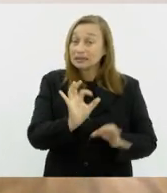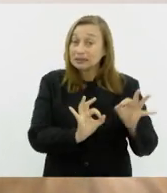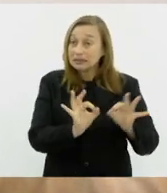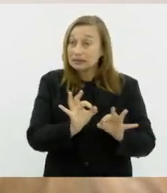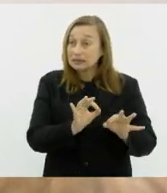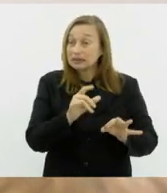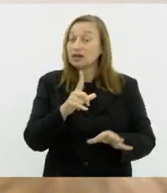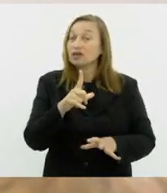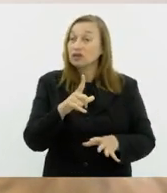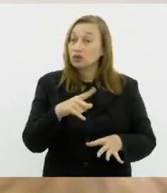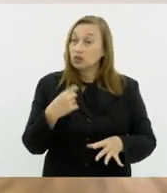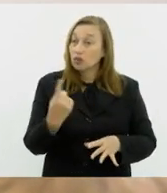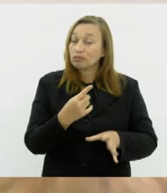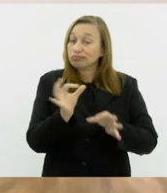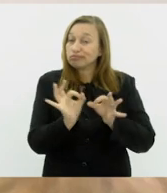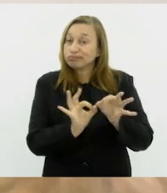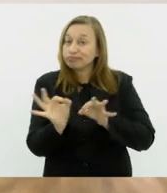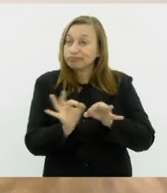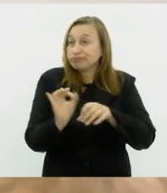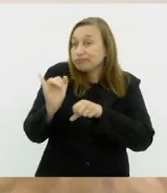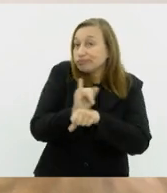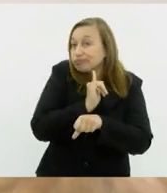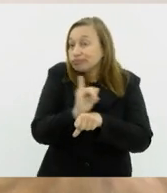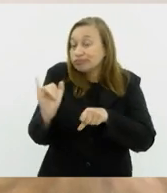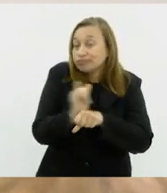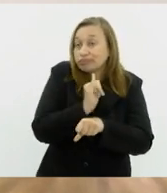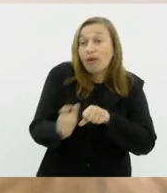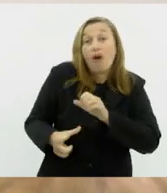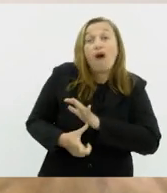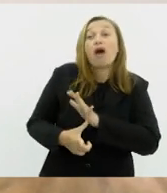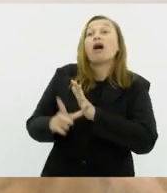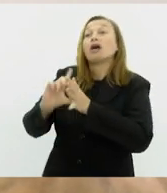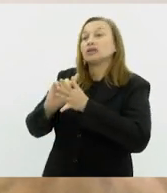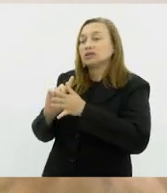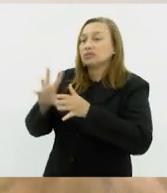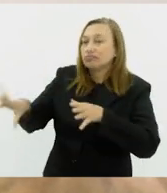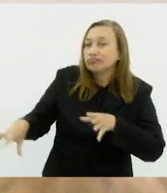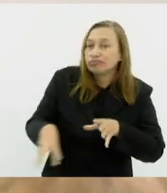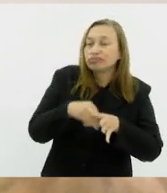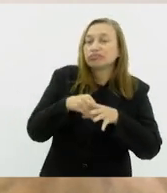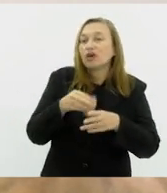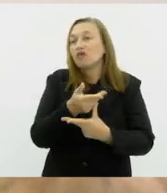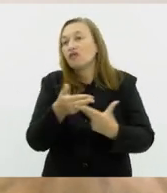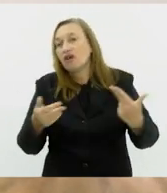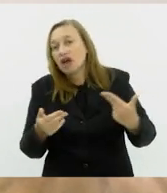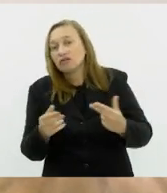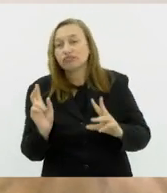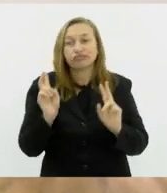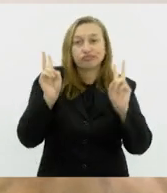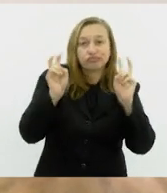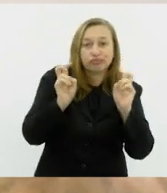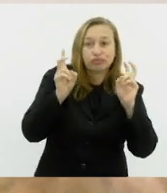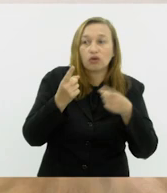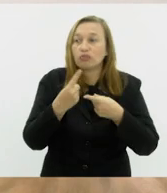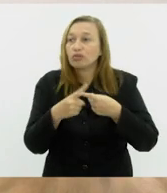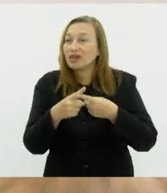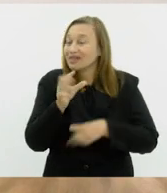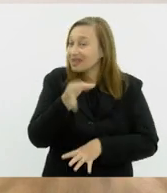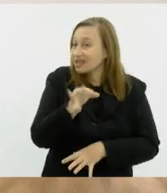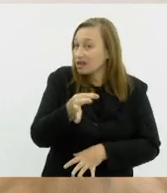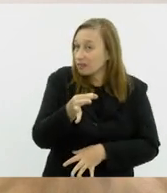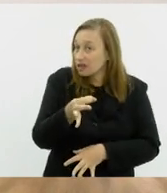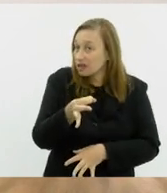nós fazemos os planejamentos com antecedência para implementar uma série de questões, porque constantemente nós